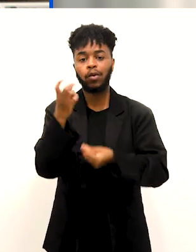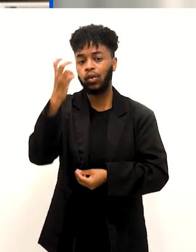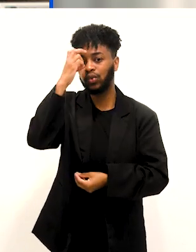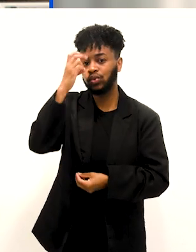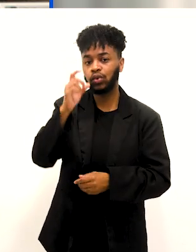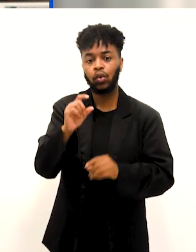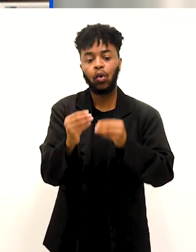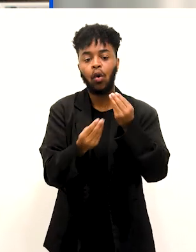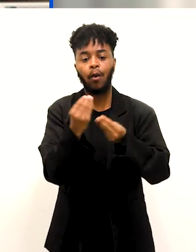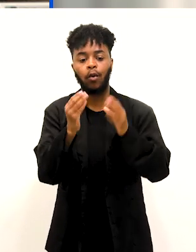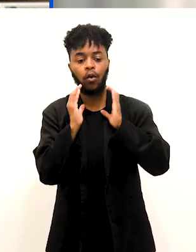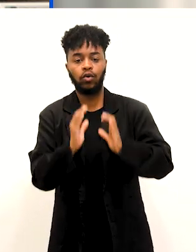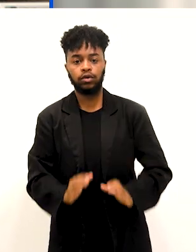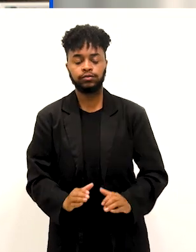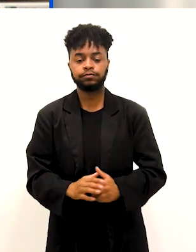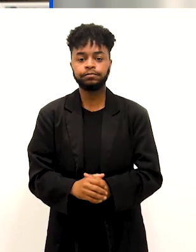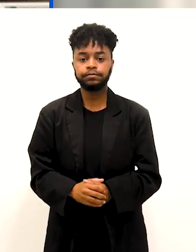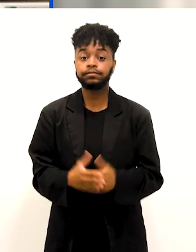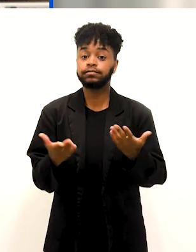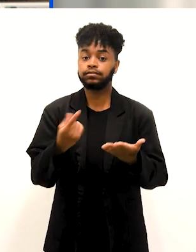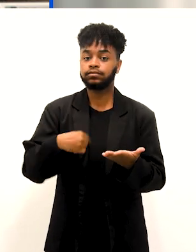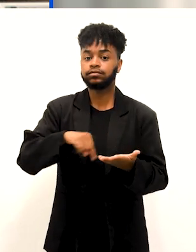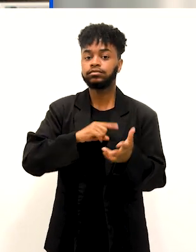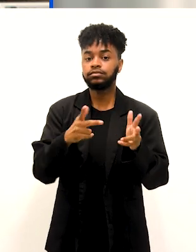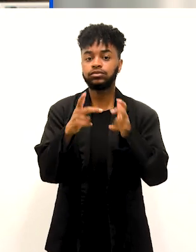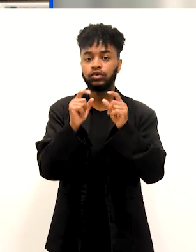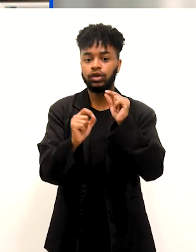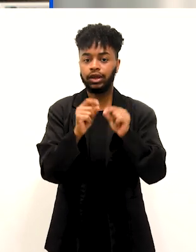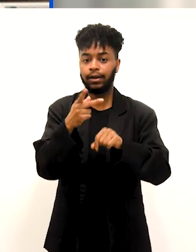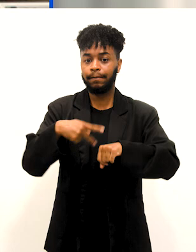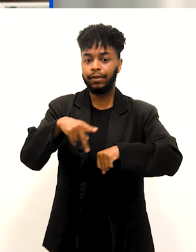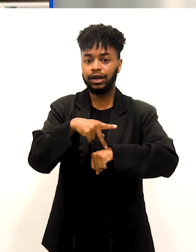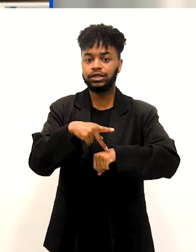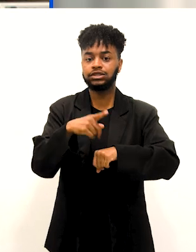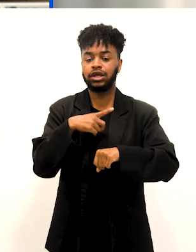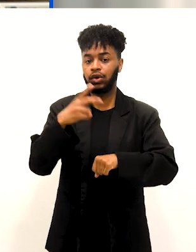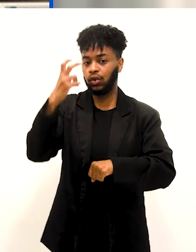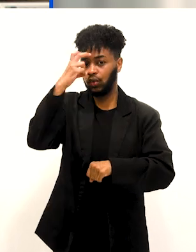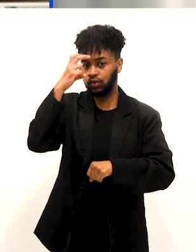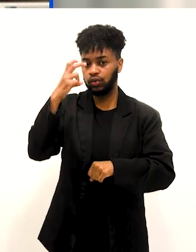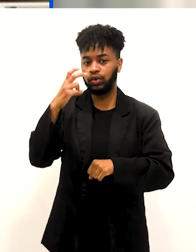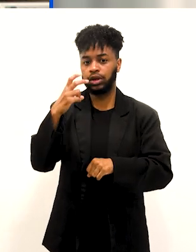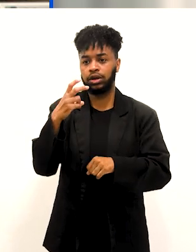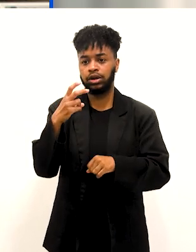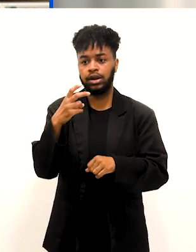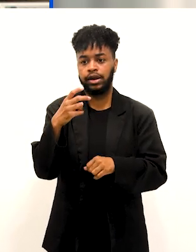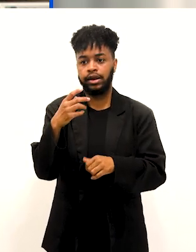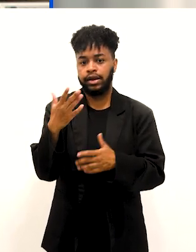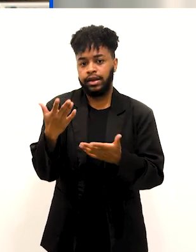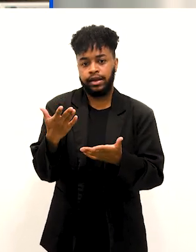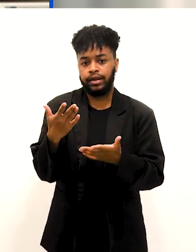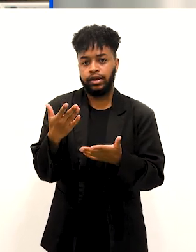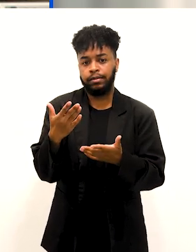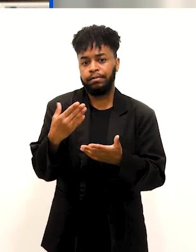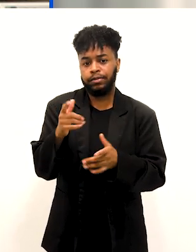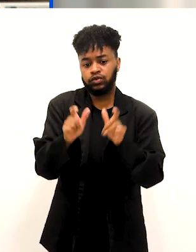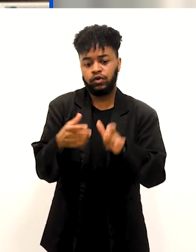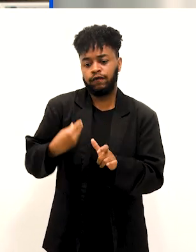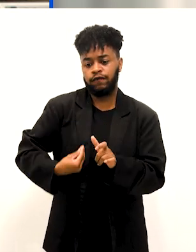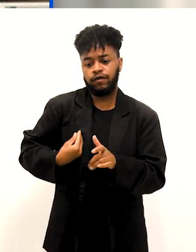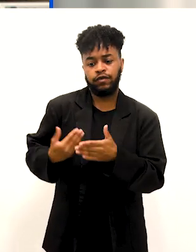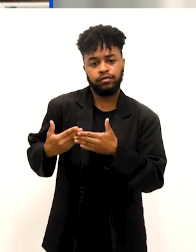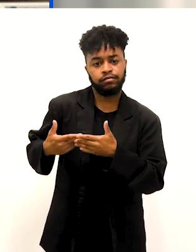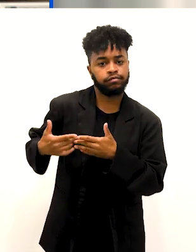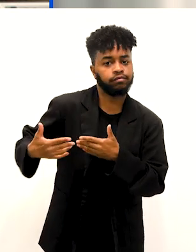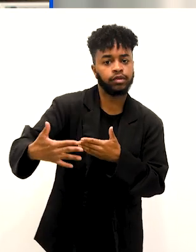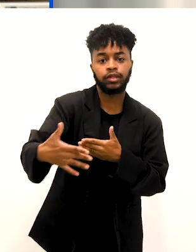como as pessoas se comportam. A gente percebe que países que são reconhecidos por culturas mais consistentes, ou pessoas até que têm uma longevidade maior, a